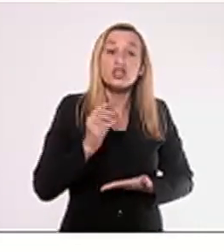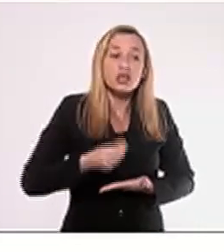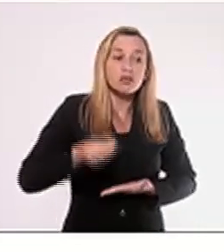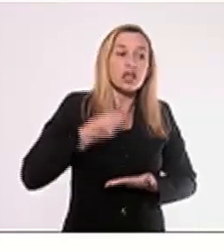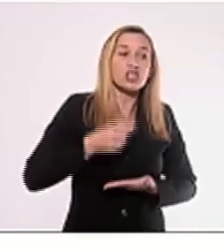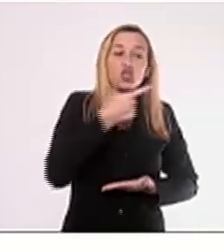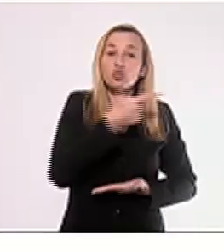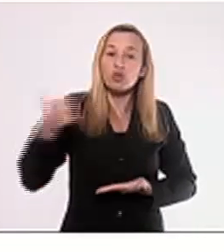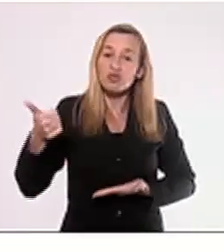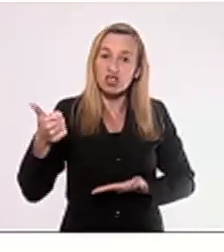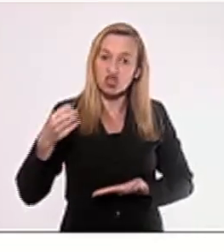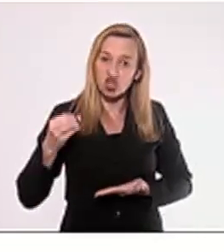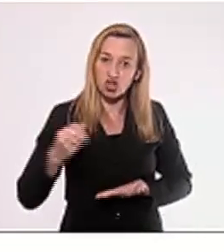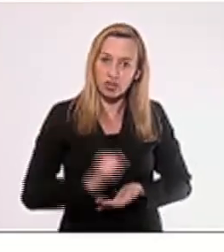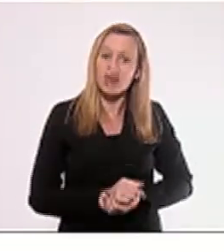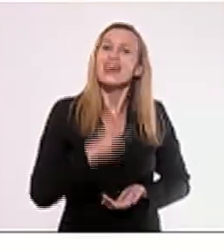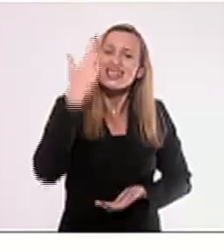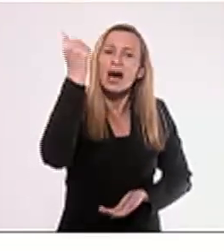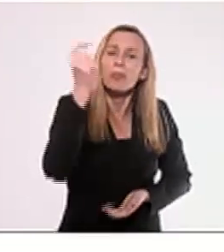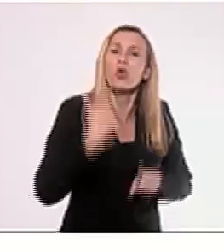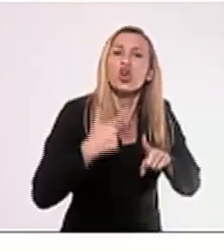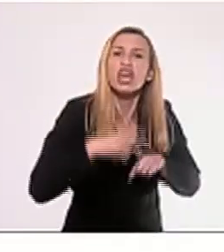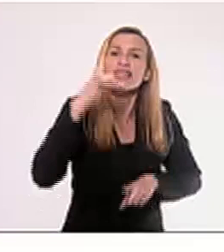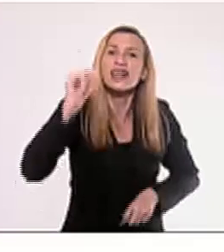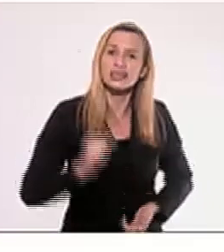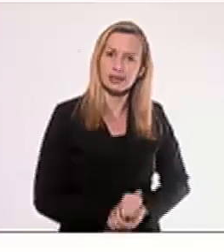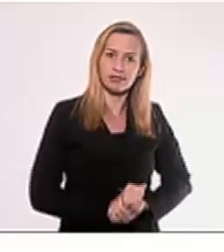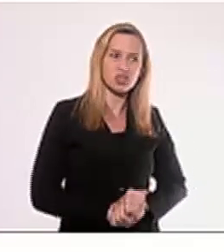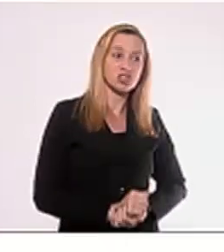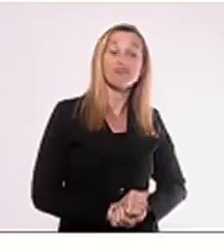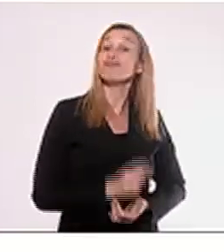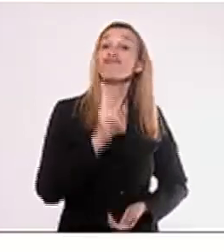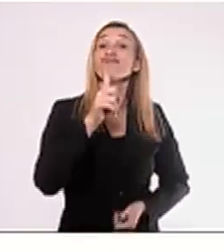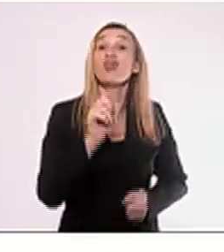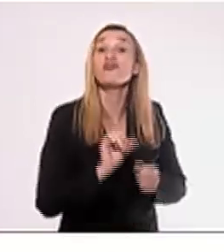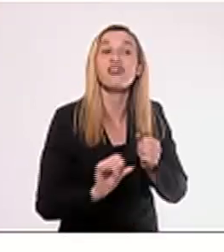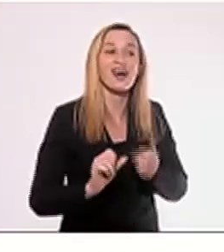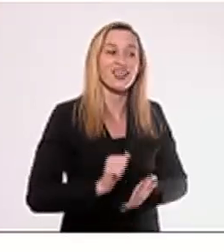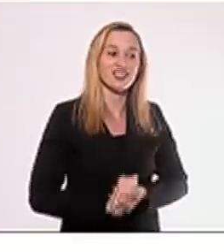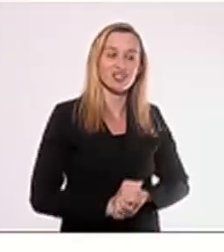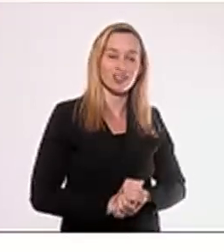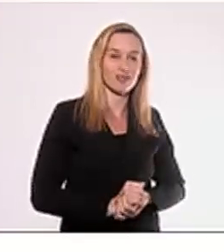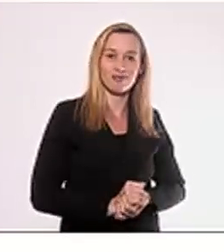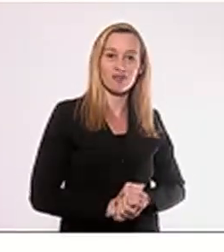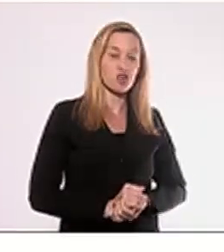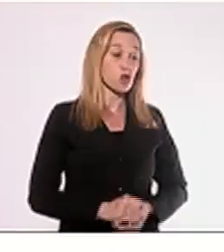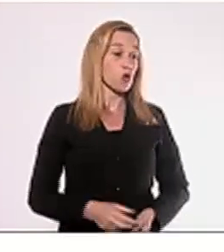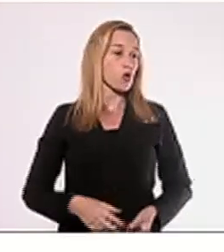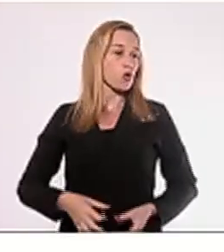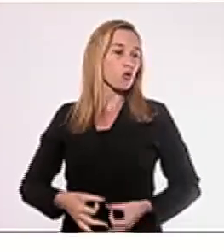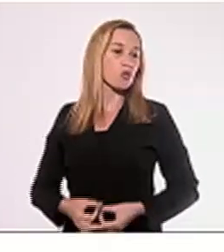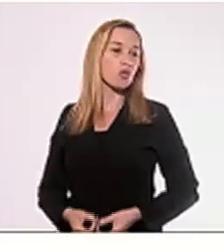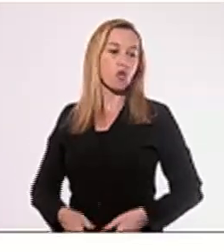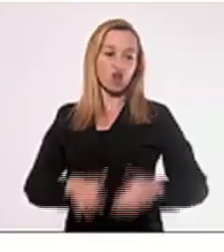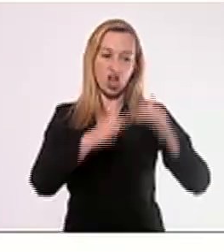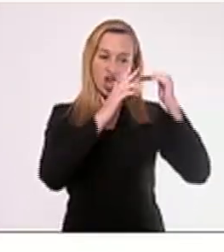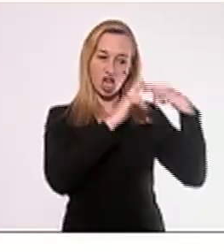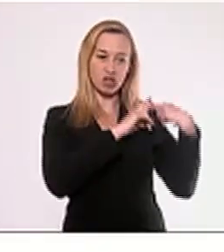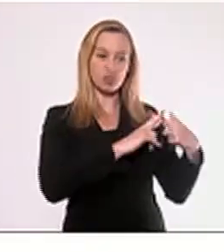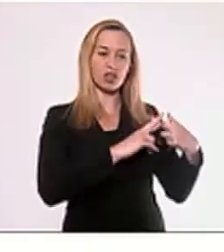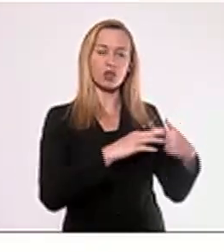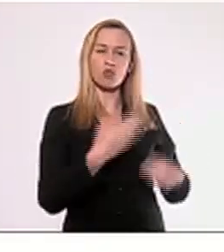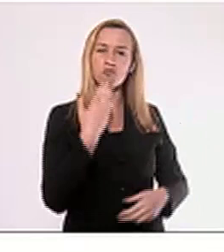inteiramente em 2020. Sabe por quê, Dani? Não fazem com responsabilidade o pedido